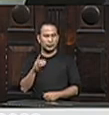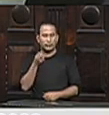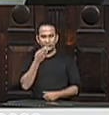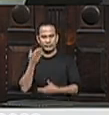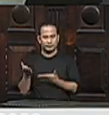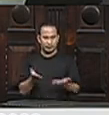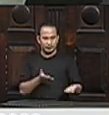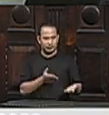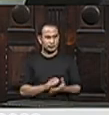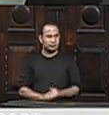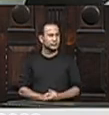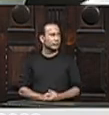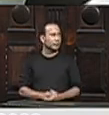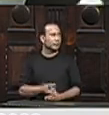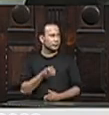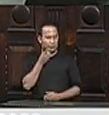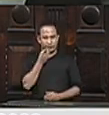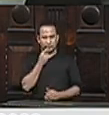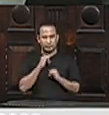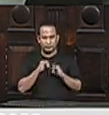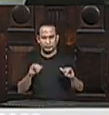ganho